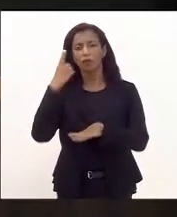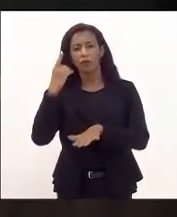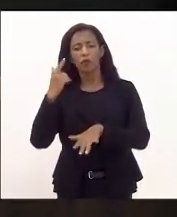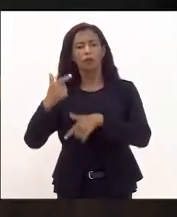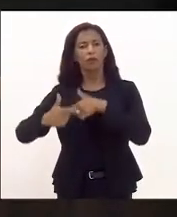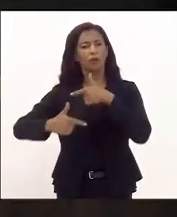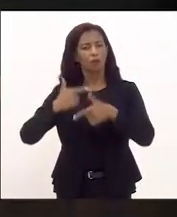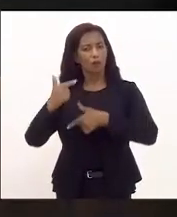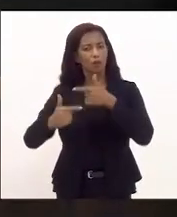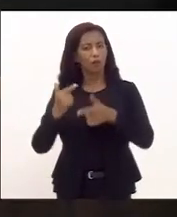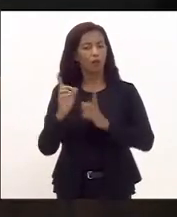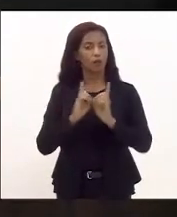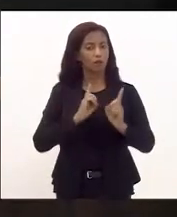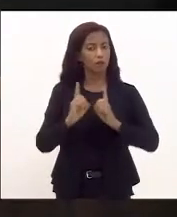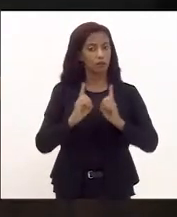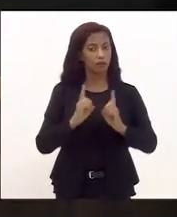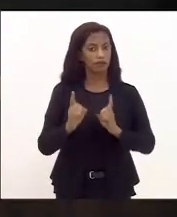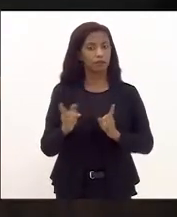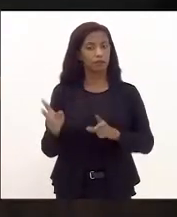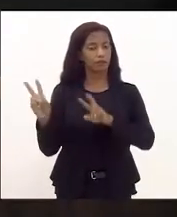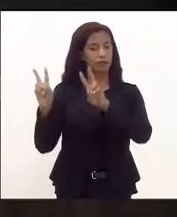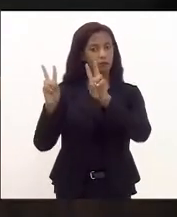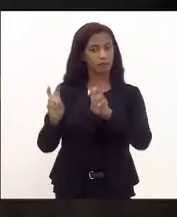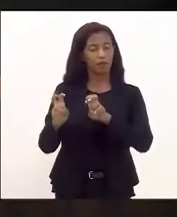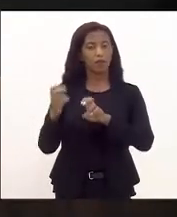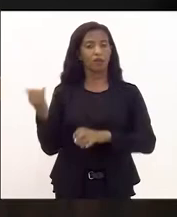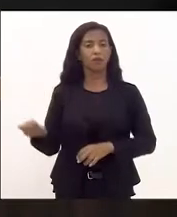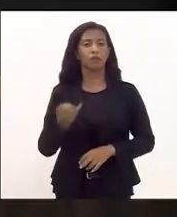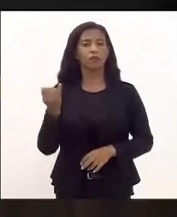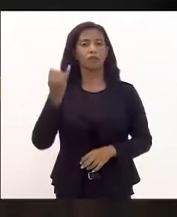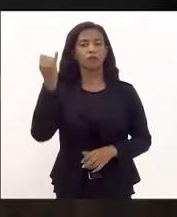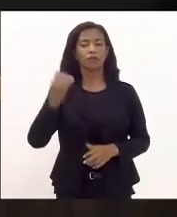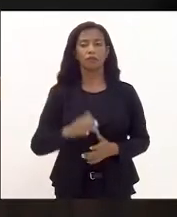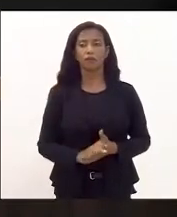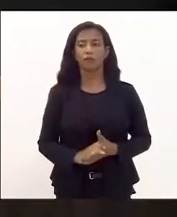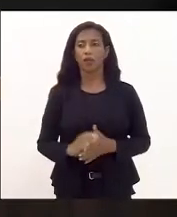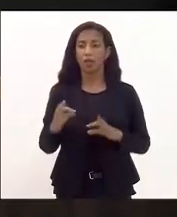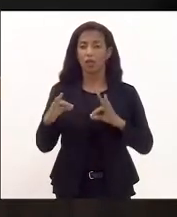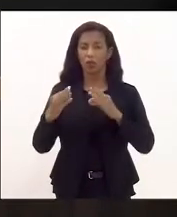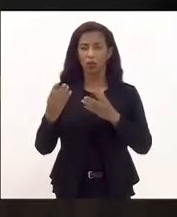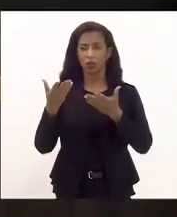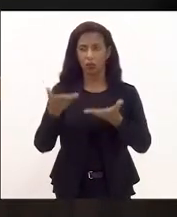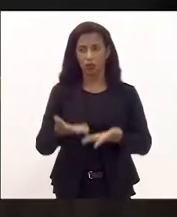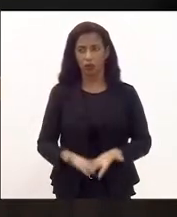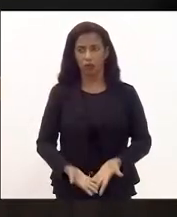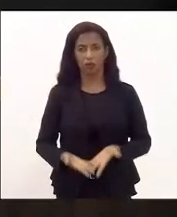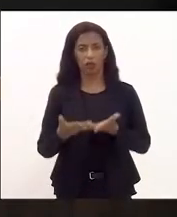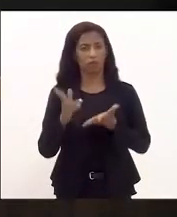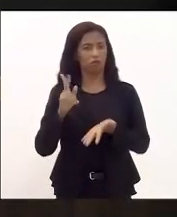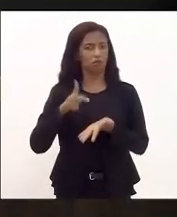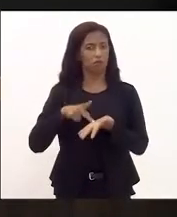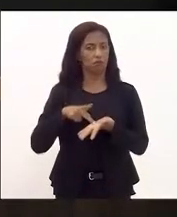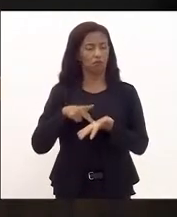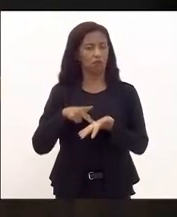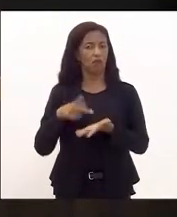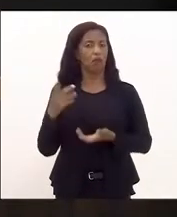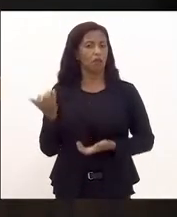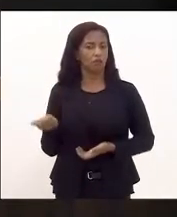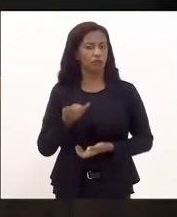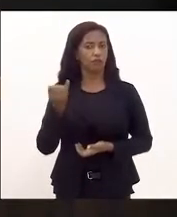atuaram no debate dessa matéria, de suma importância. Tudo aqui que foi ressaltado realmente é